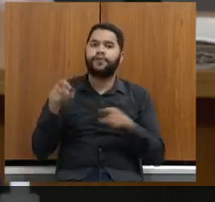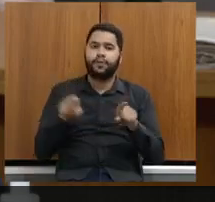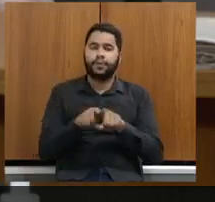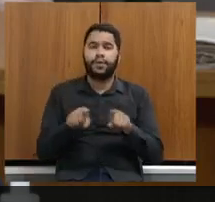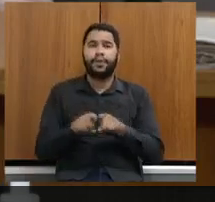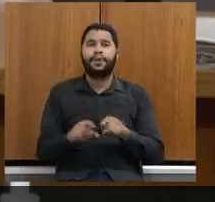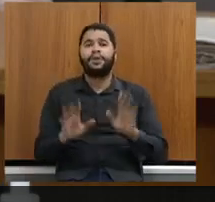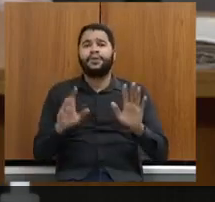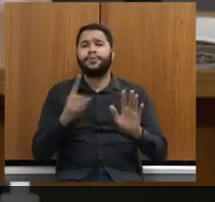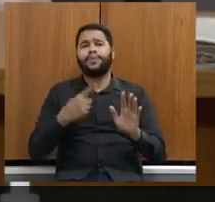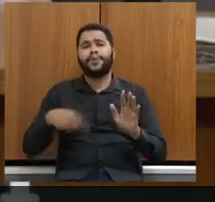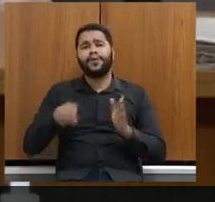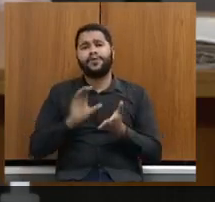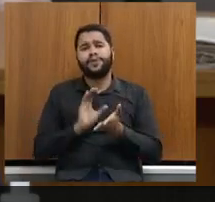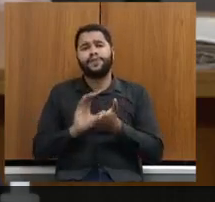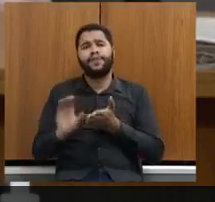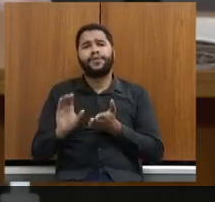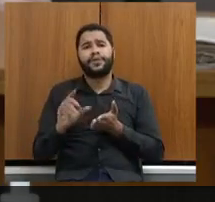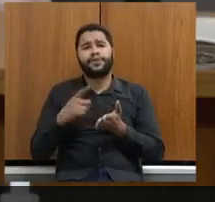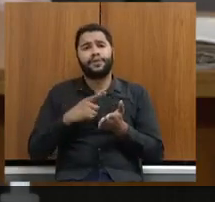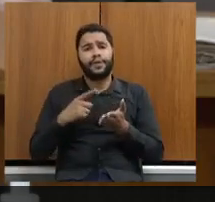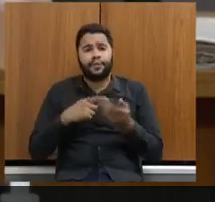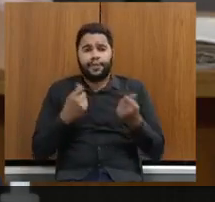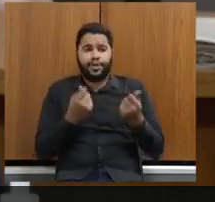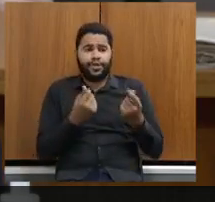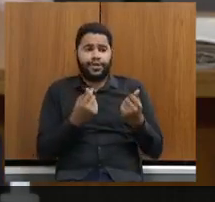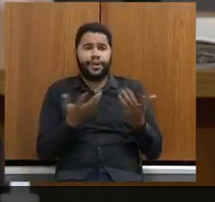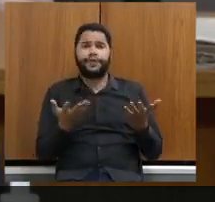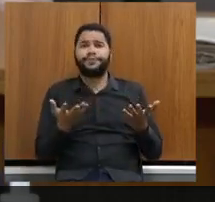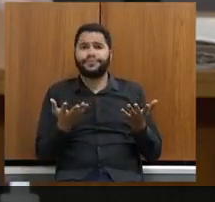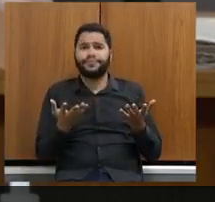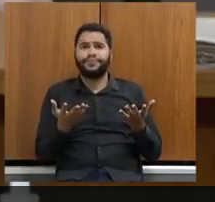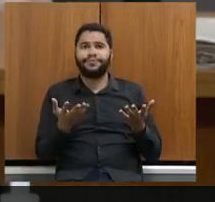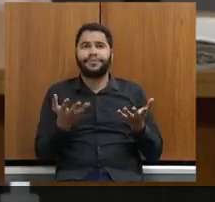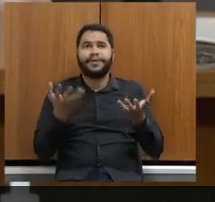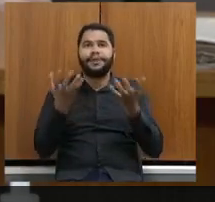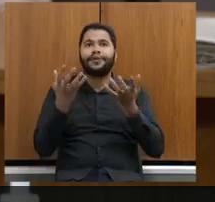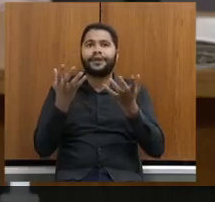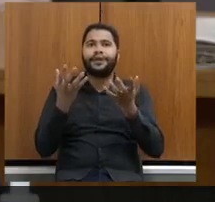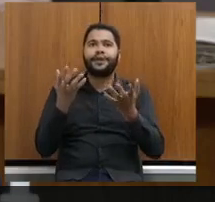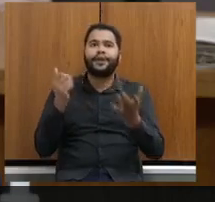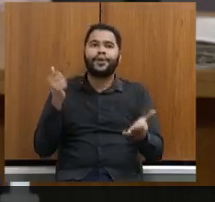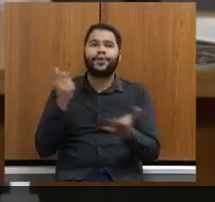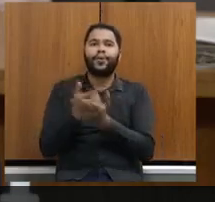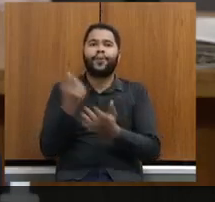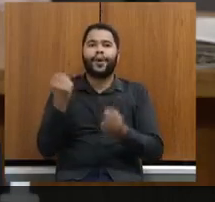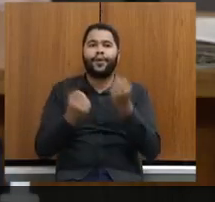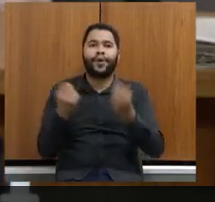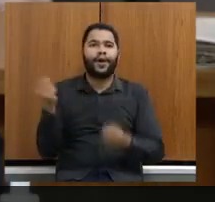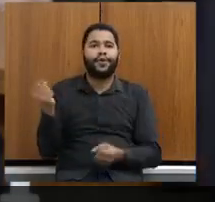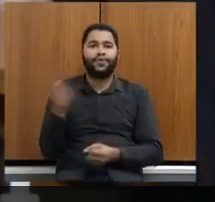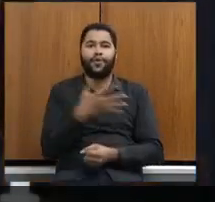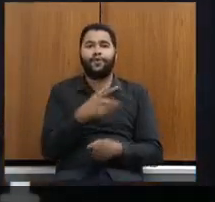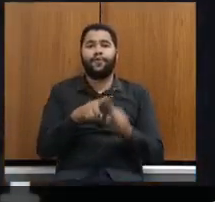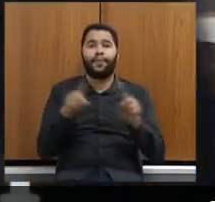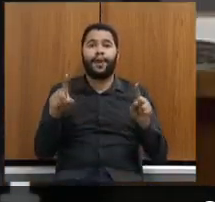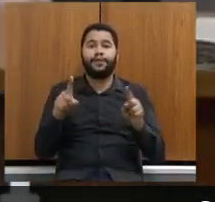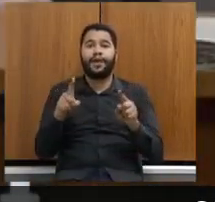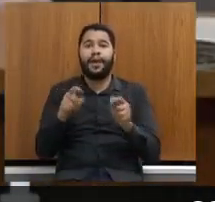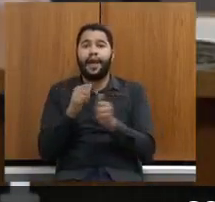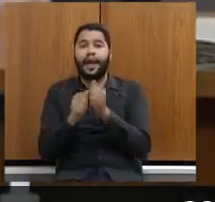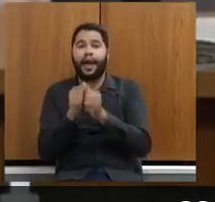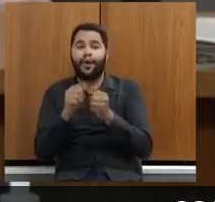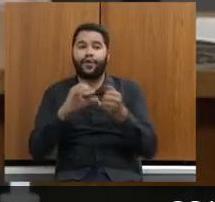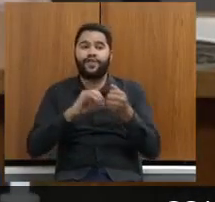mas para gente investir a gente tem que ter Caixa se você querer um querer comprar um carro zero se você não tem o feijão e arroz na sua